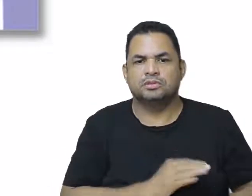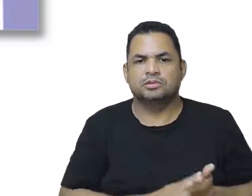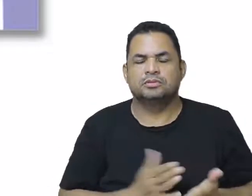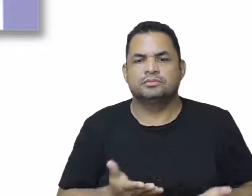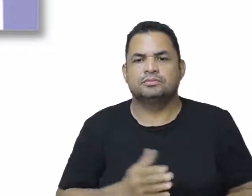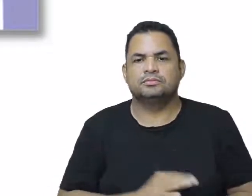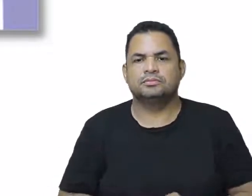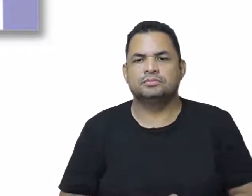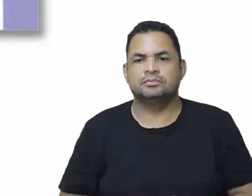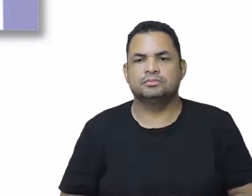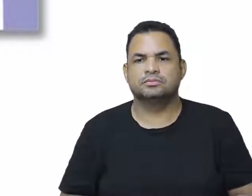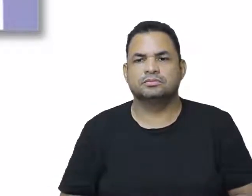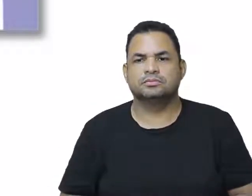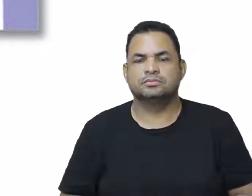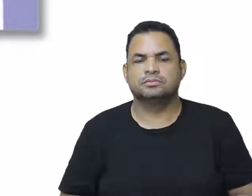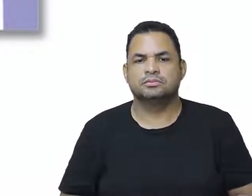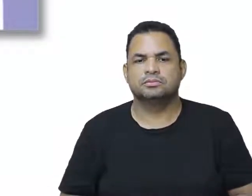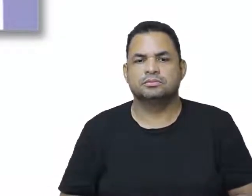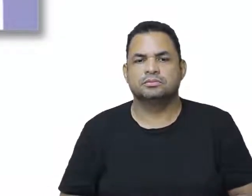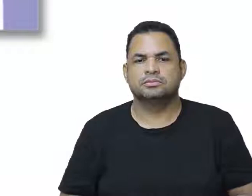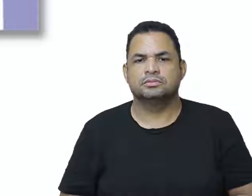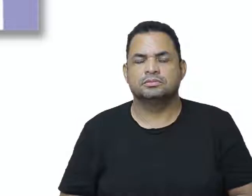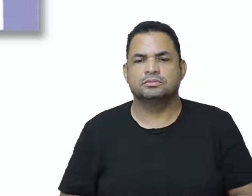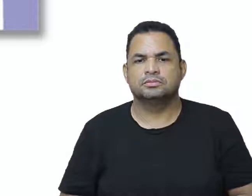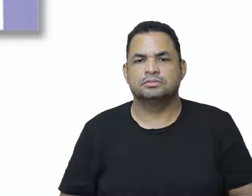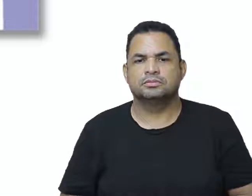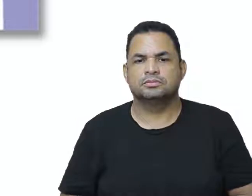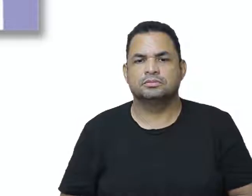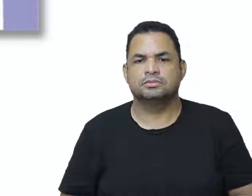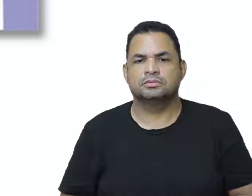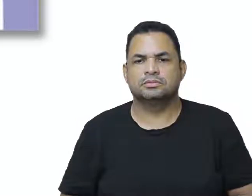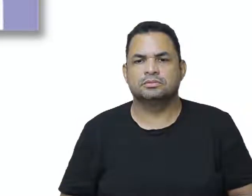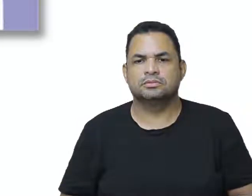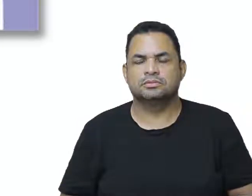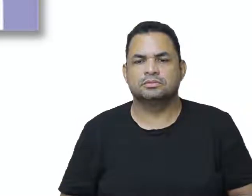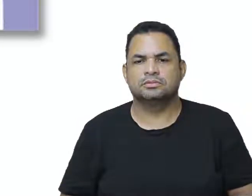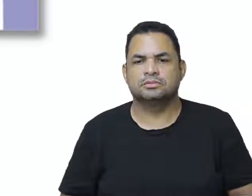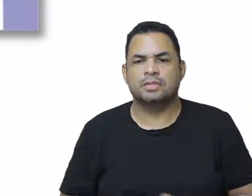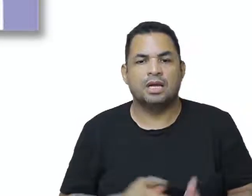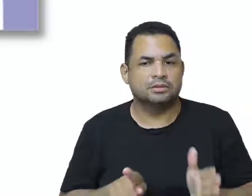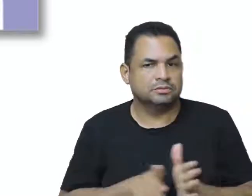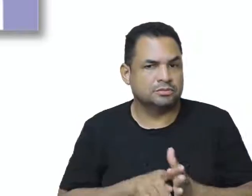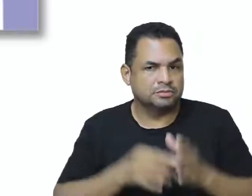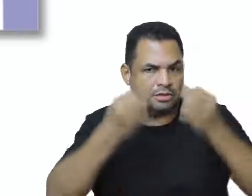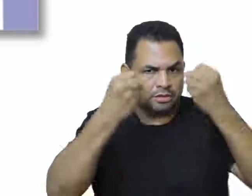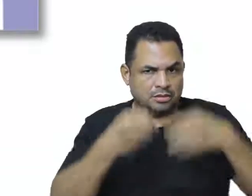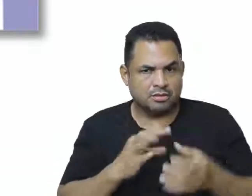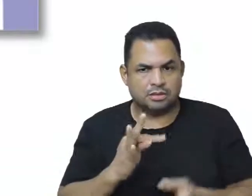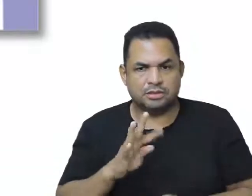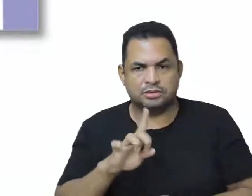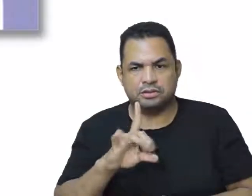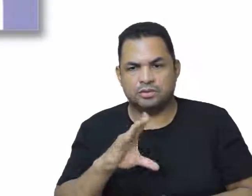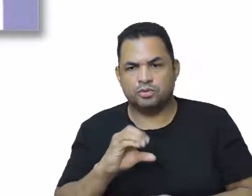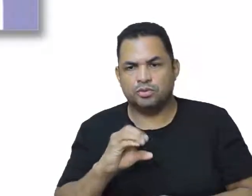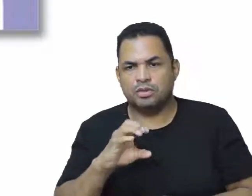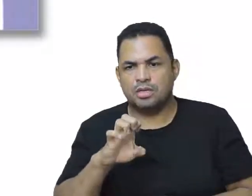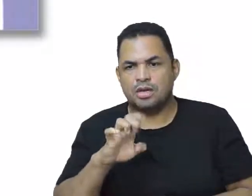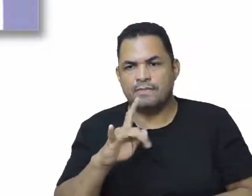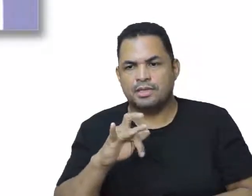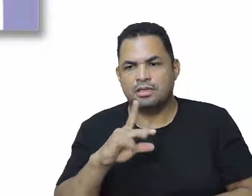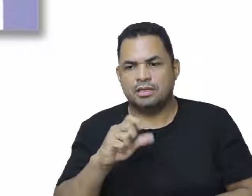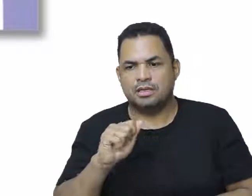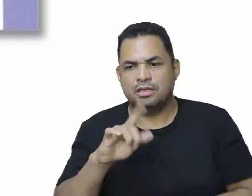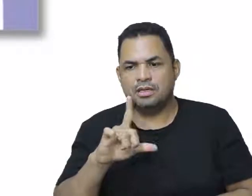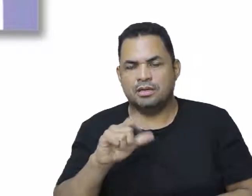humano, tá bom? Então, vamos falar mais especificamente hoje do tecido